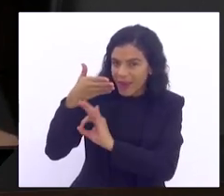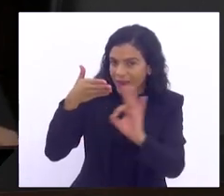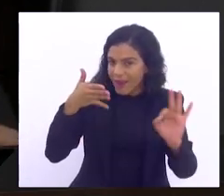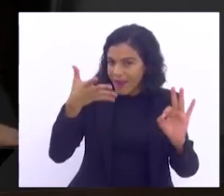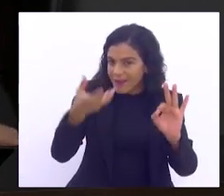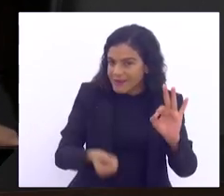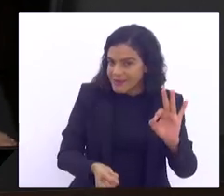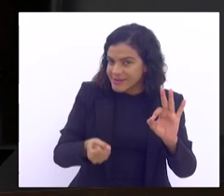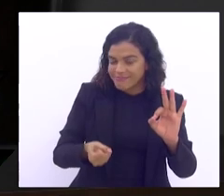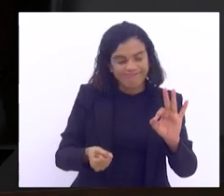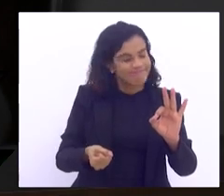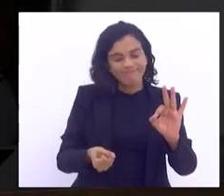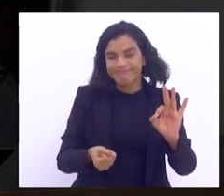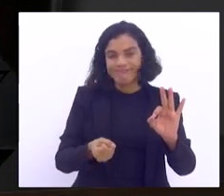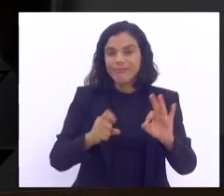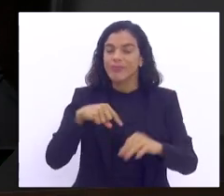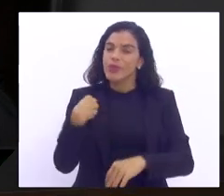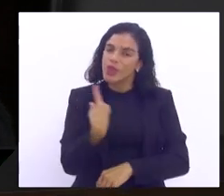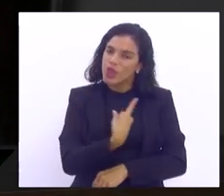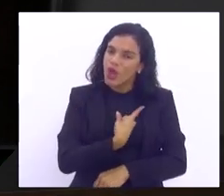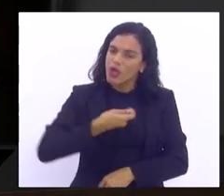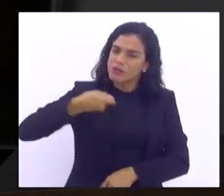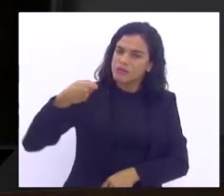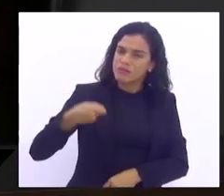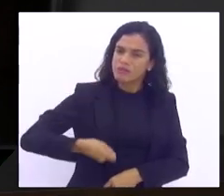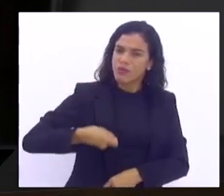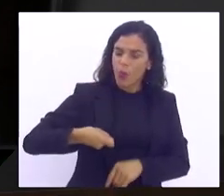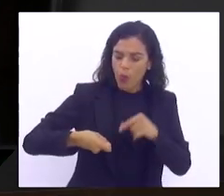sob nenhum argumento, nós deveríamos